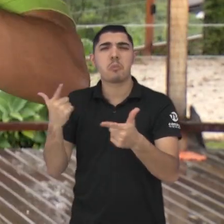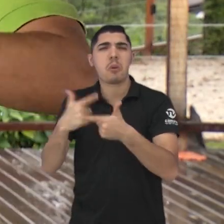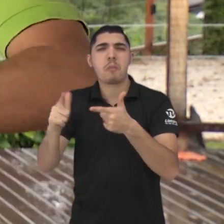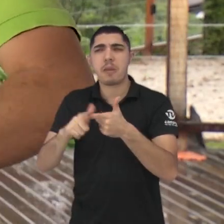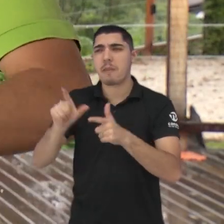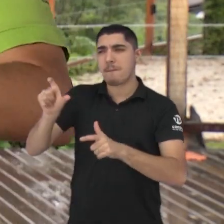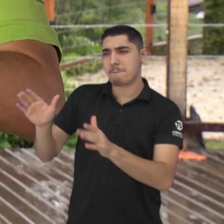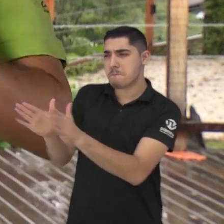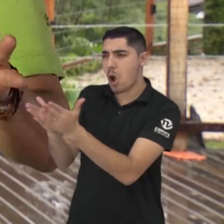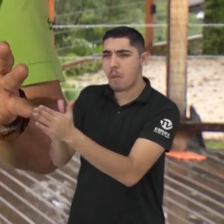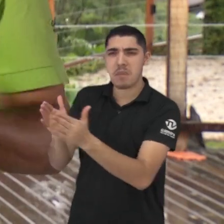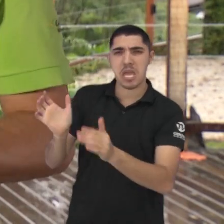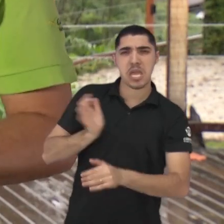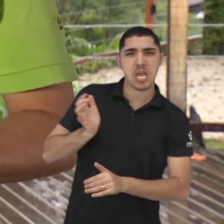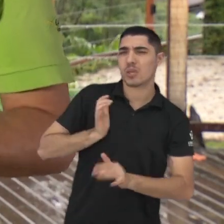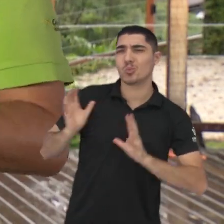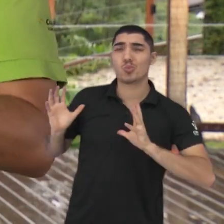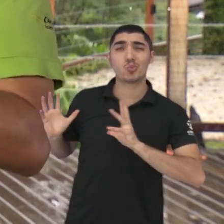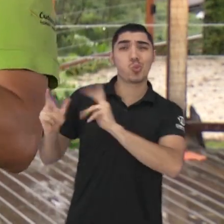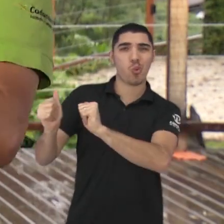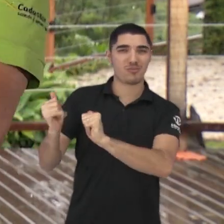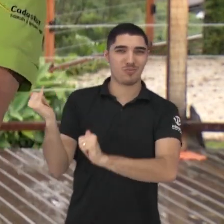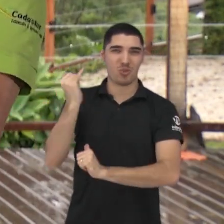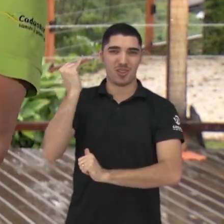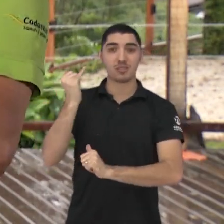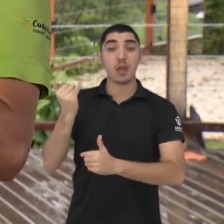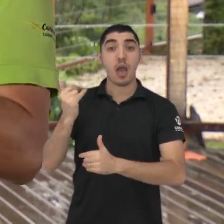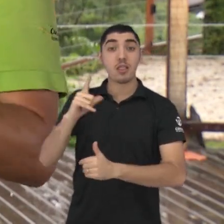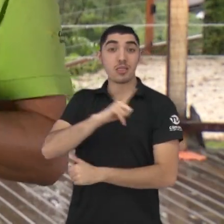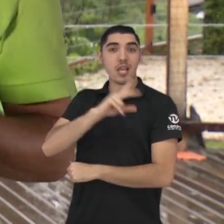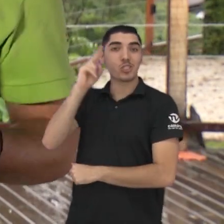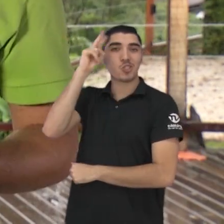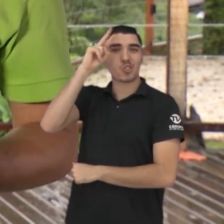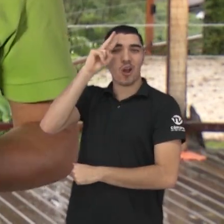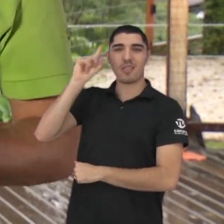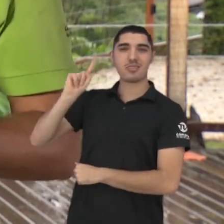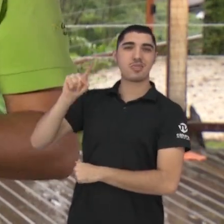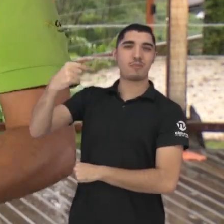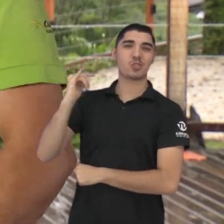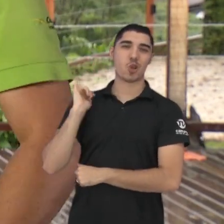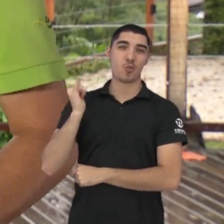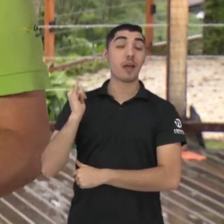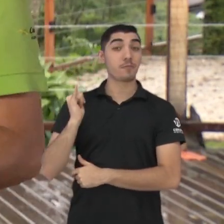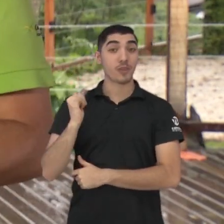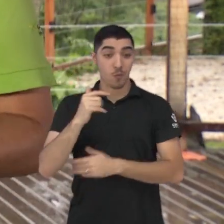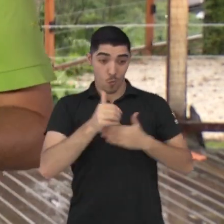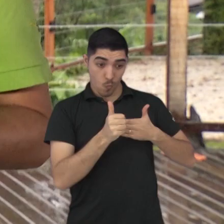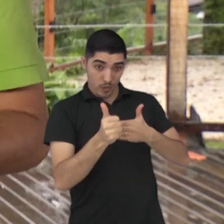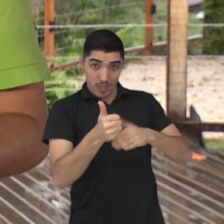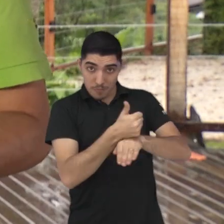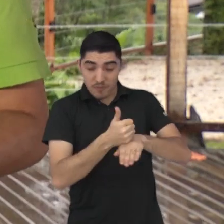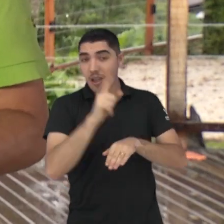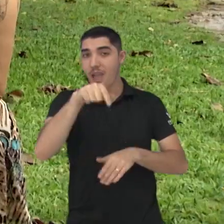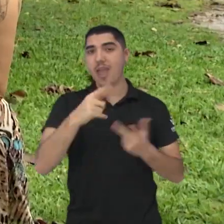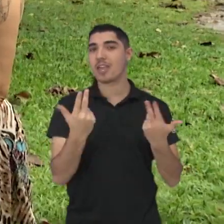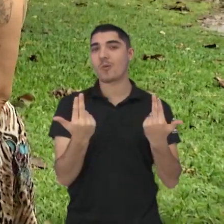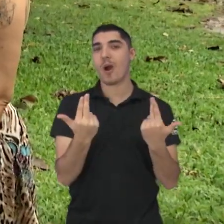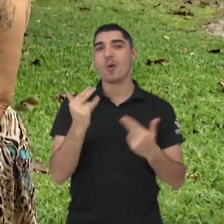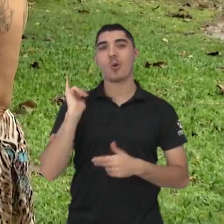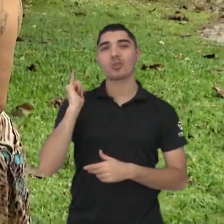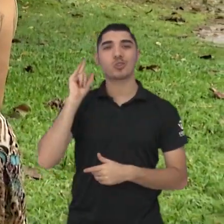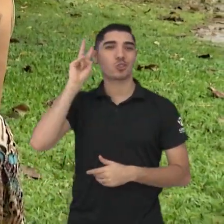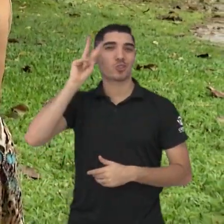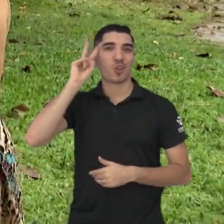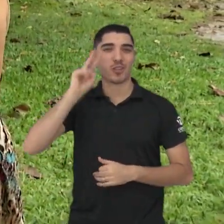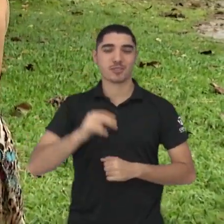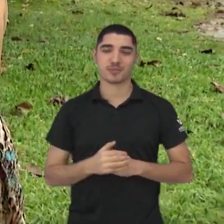rico, todos, porque você vai ter alguma história para você contar depois. O guia é um grande contador de história.